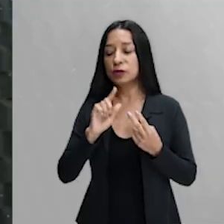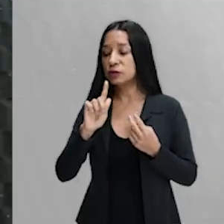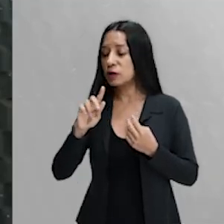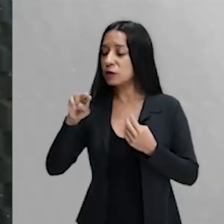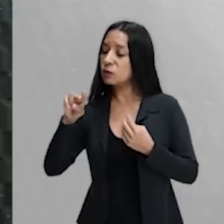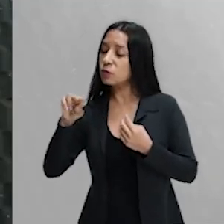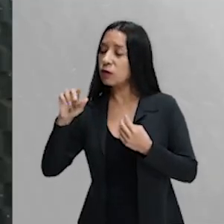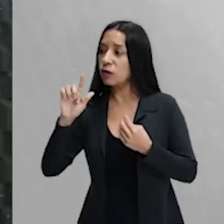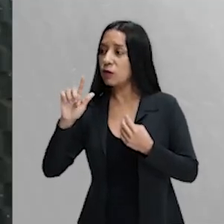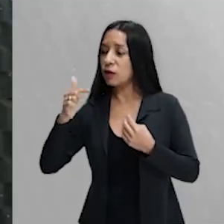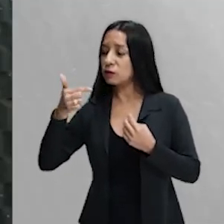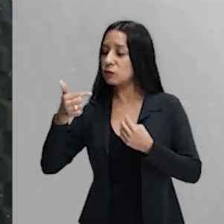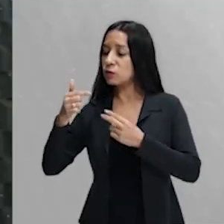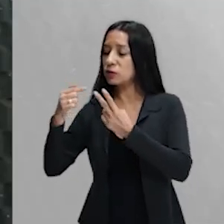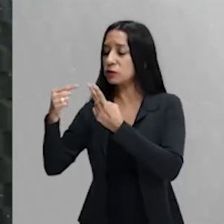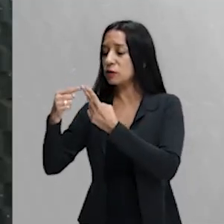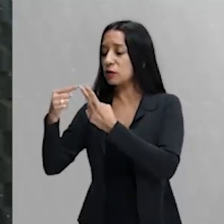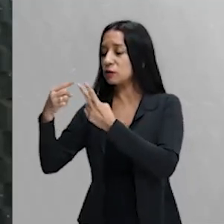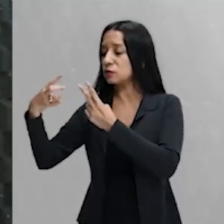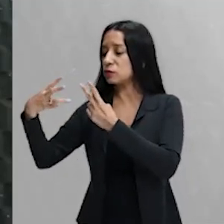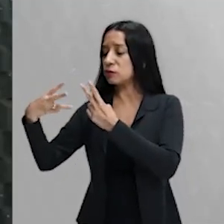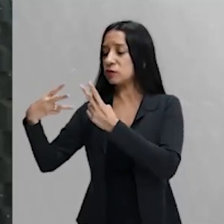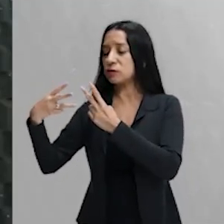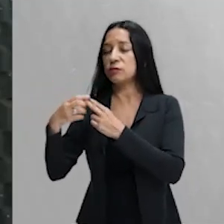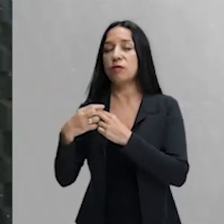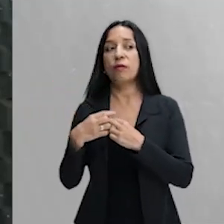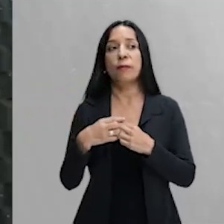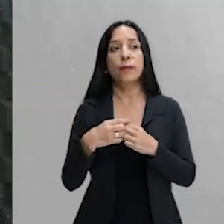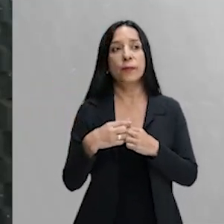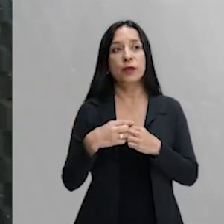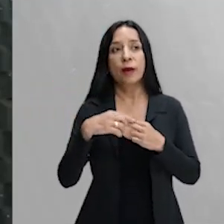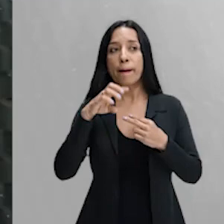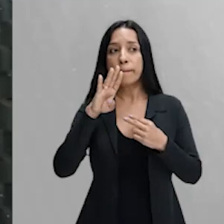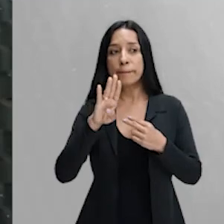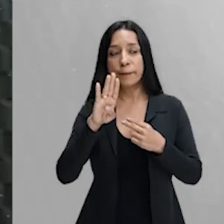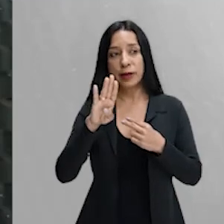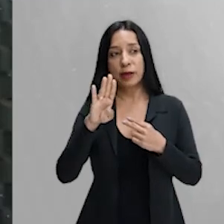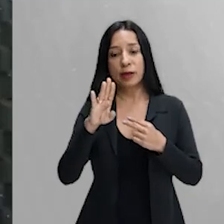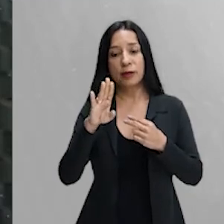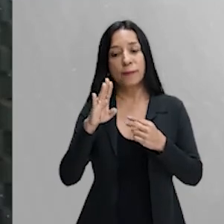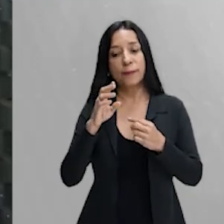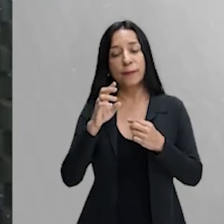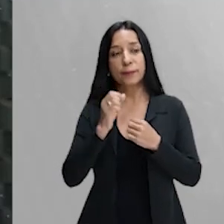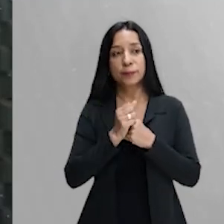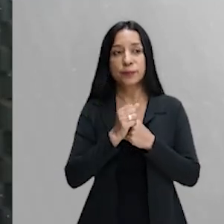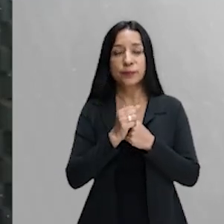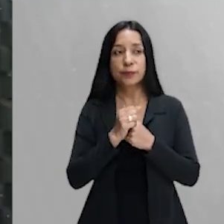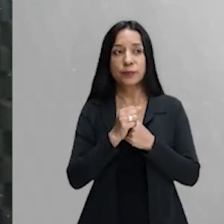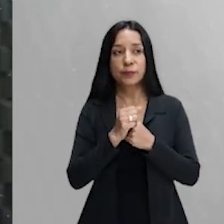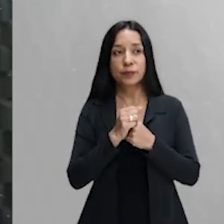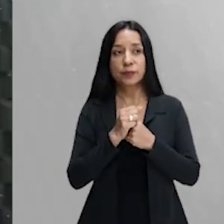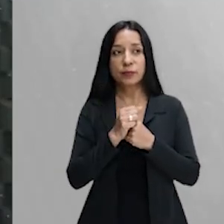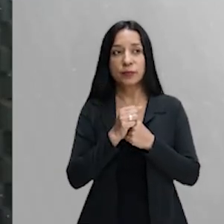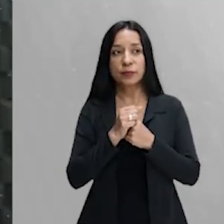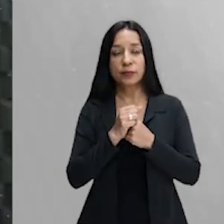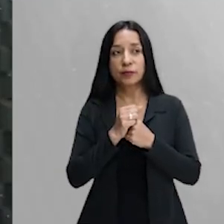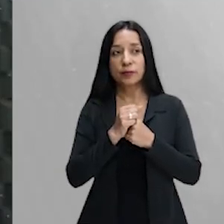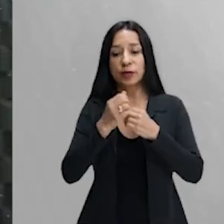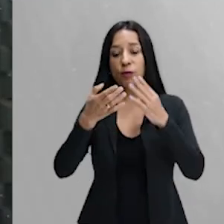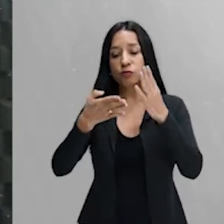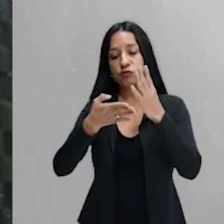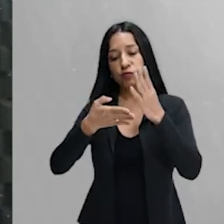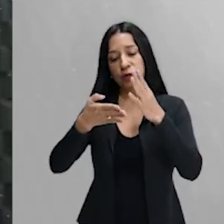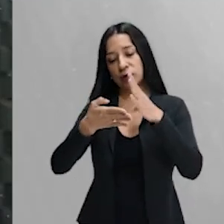pirâmide. Letra B, ele pede para calcular o apótema da base. Quem é o apótema da base? Turma, esse valor daqui